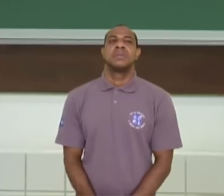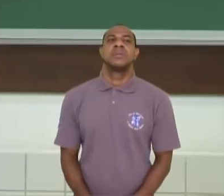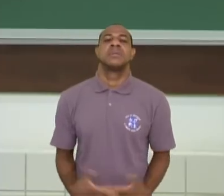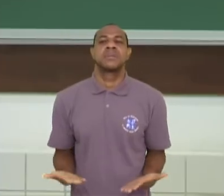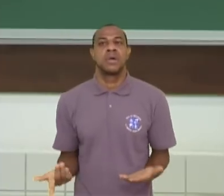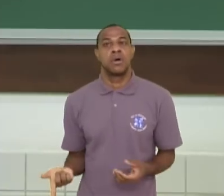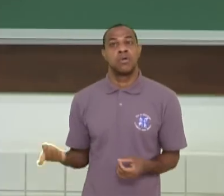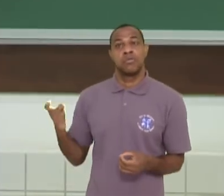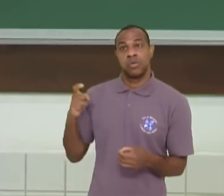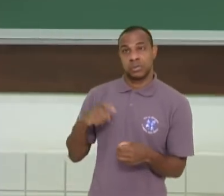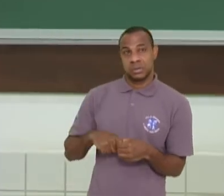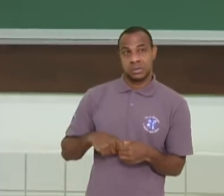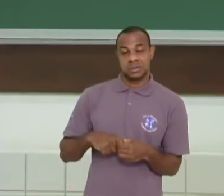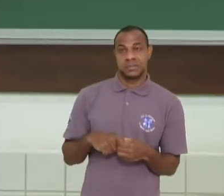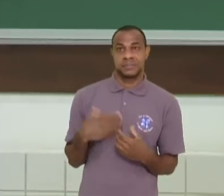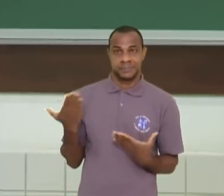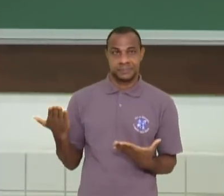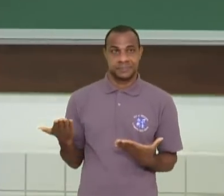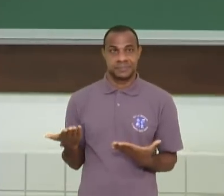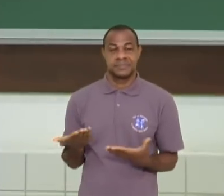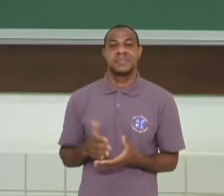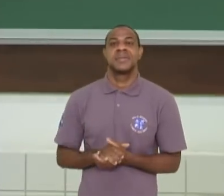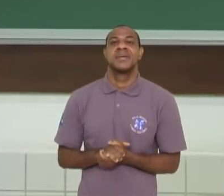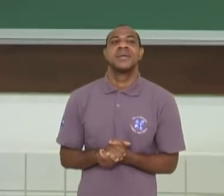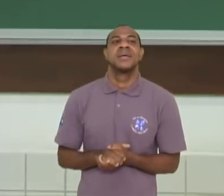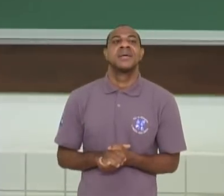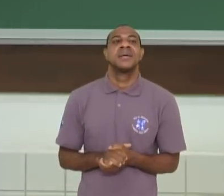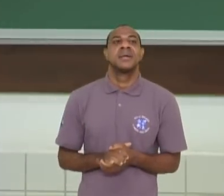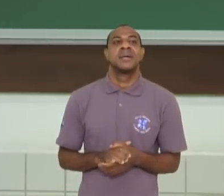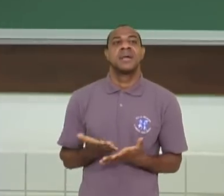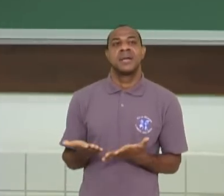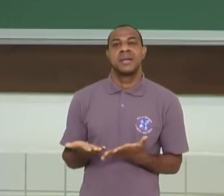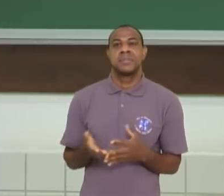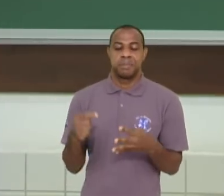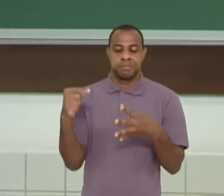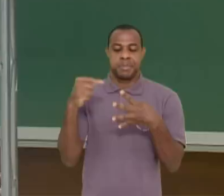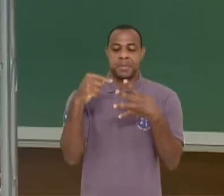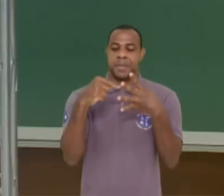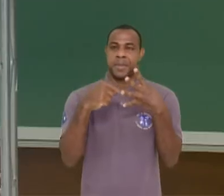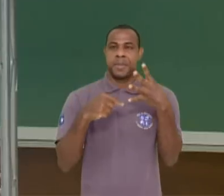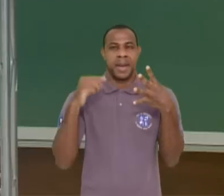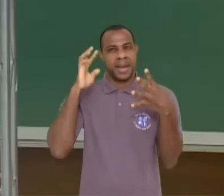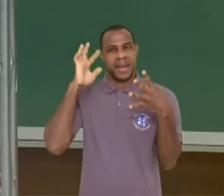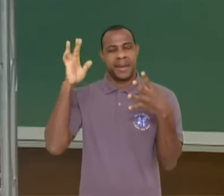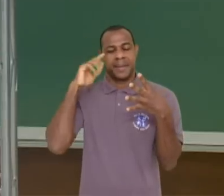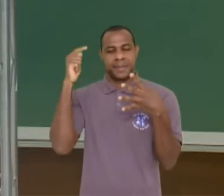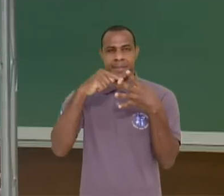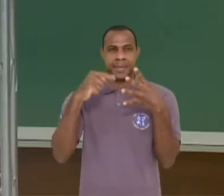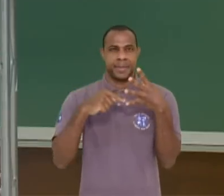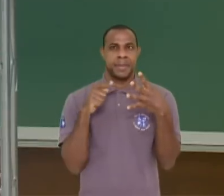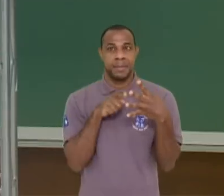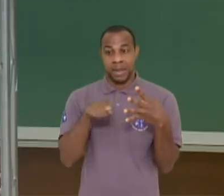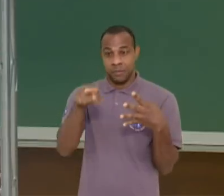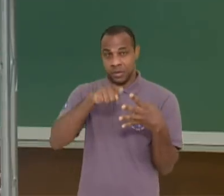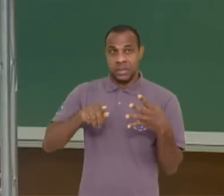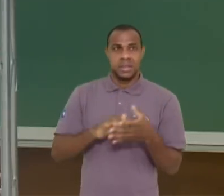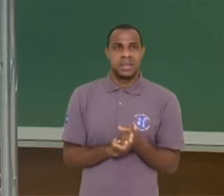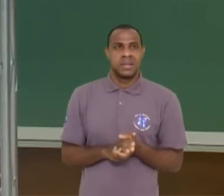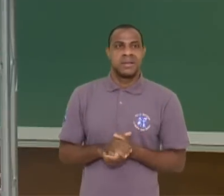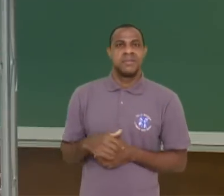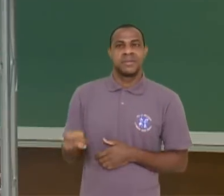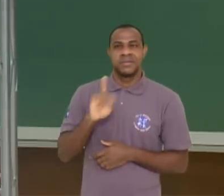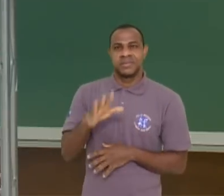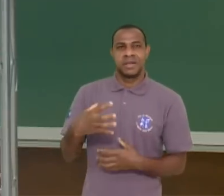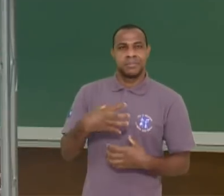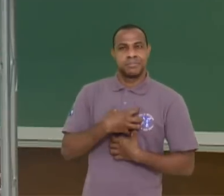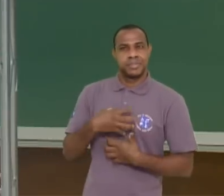Retornando então, pessoal, com uma correção, não seria correção, né? Com alguns apontamentos dessa reflexão que tinha ficado aqui para vocês, que era o quê? Você já se inspirou